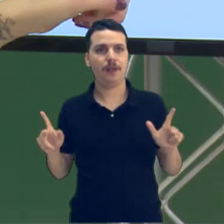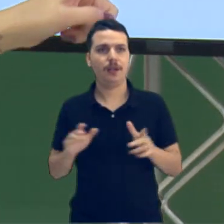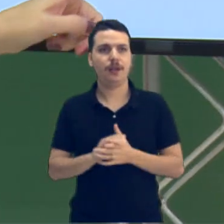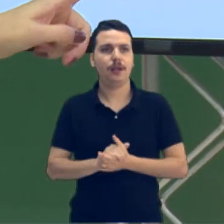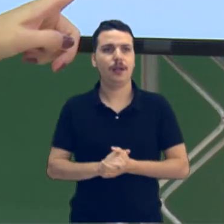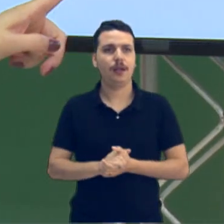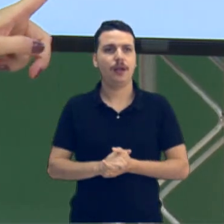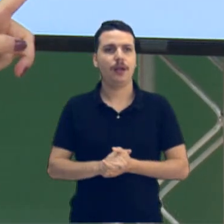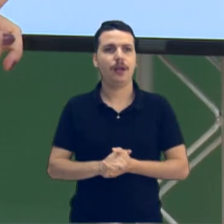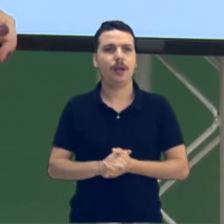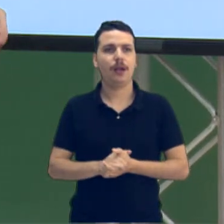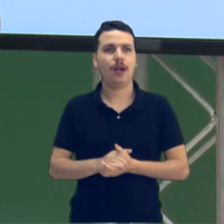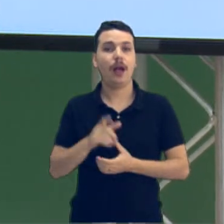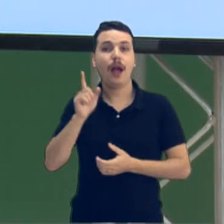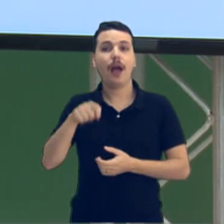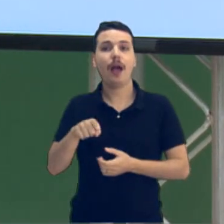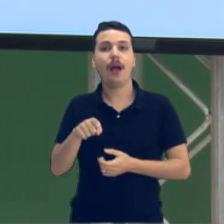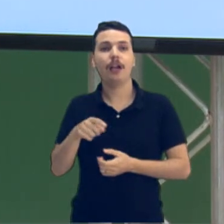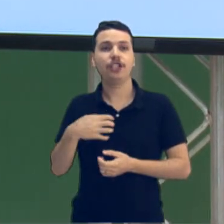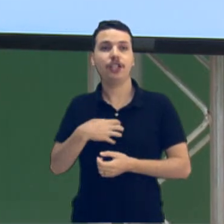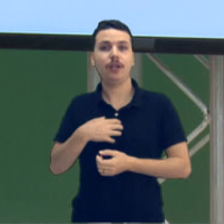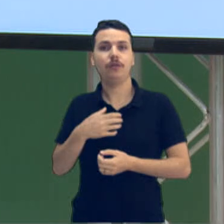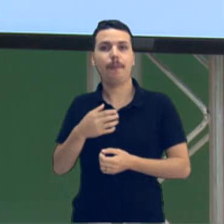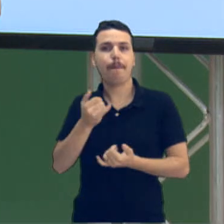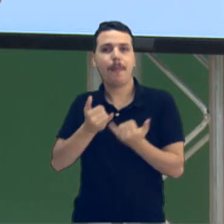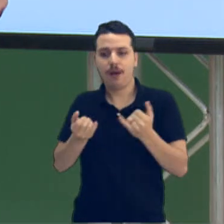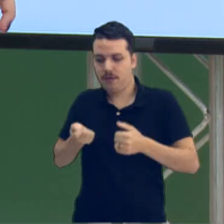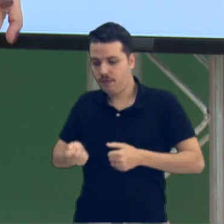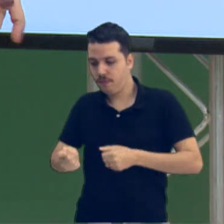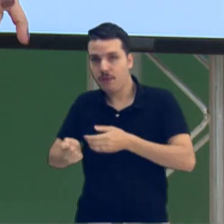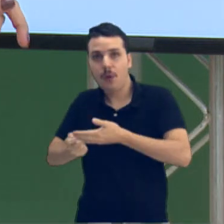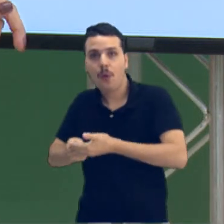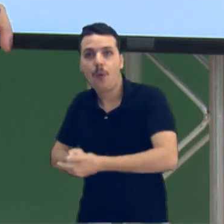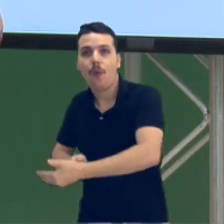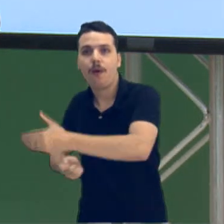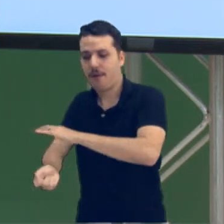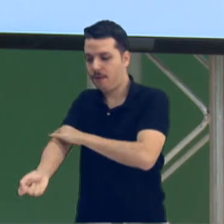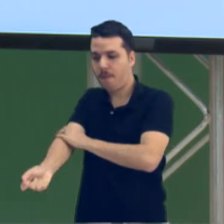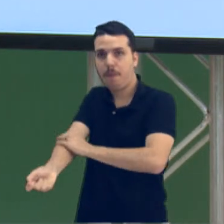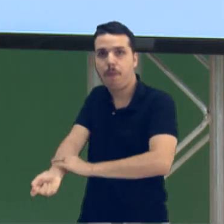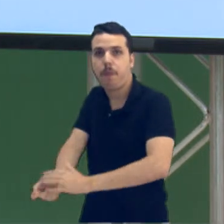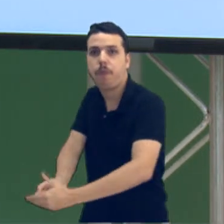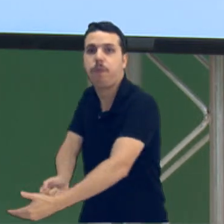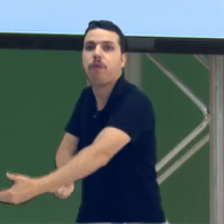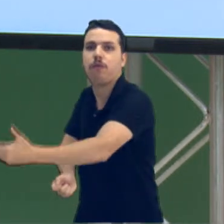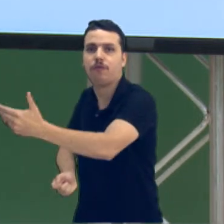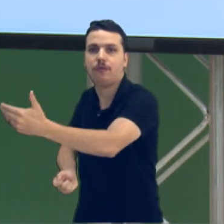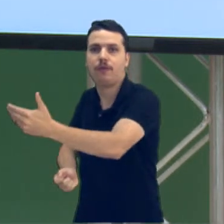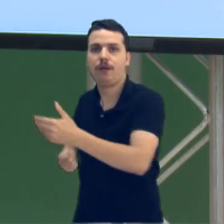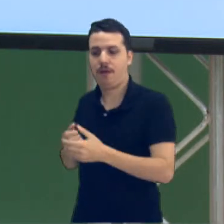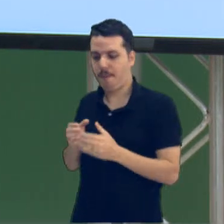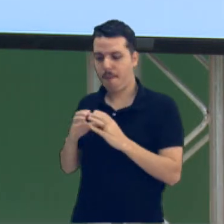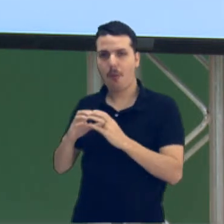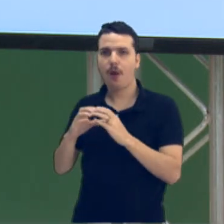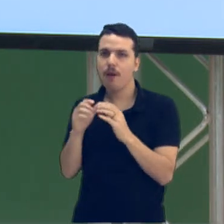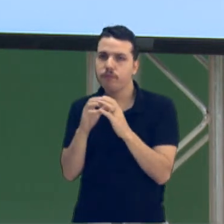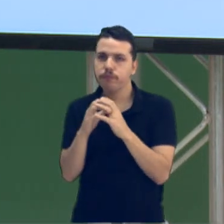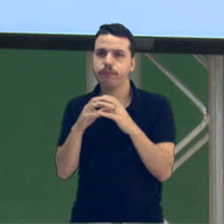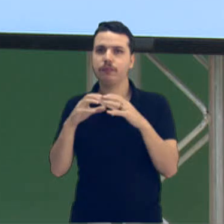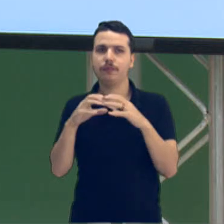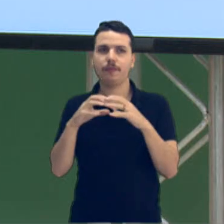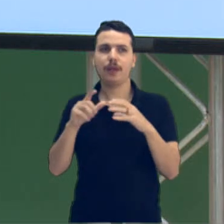que é usado para o prolongamento do braço. Olha só, uma bola um pouquinho maior, uma sinalização